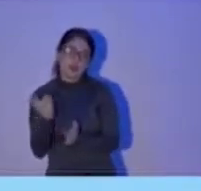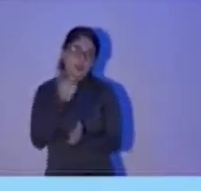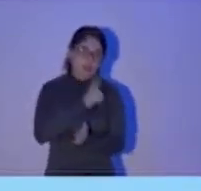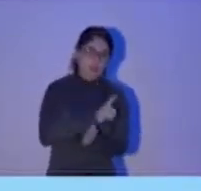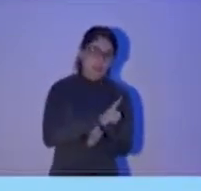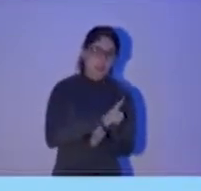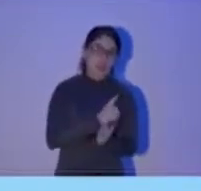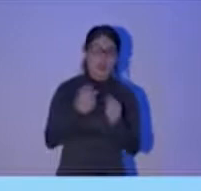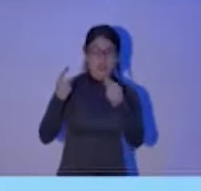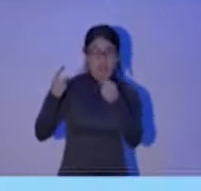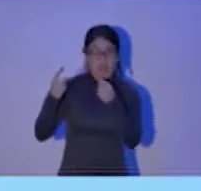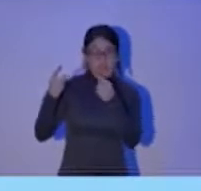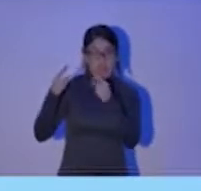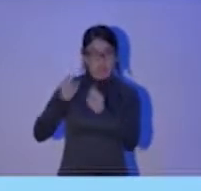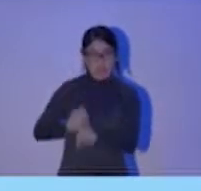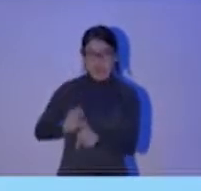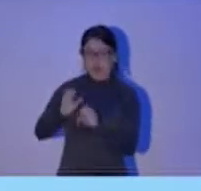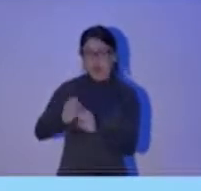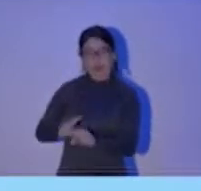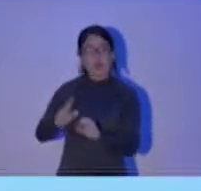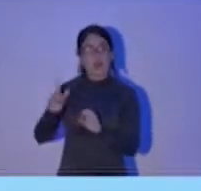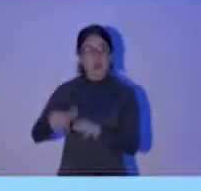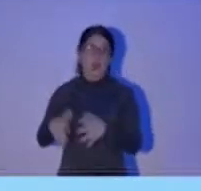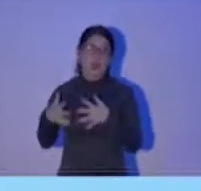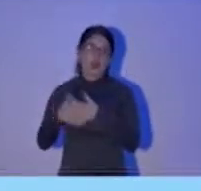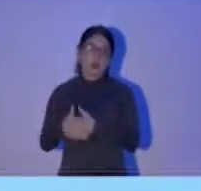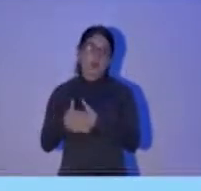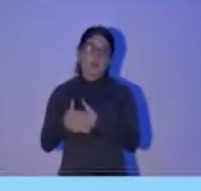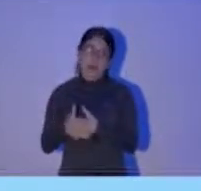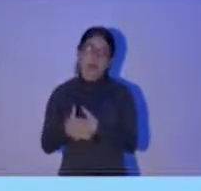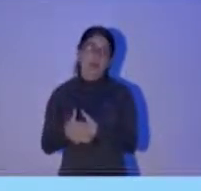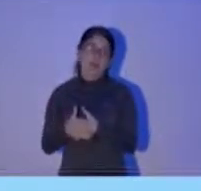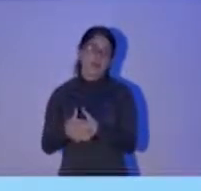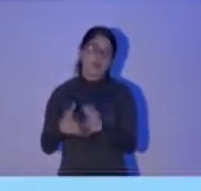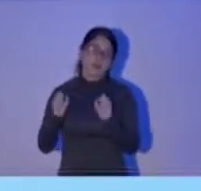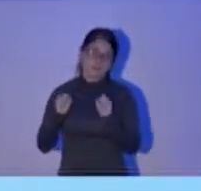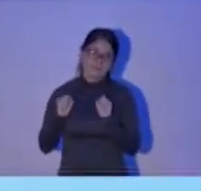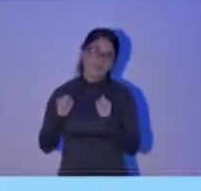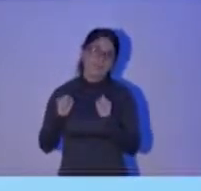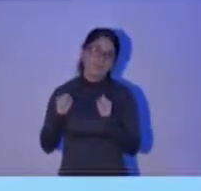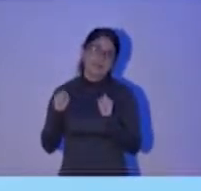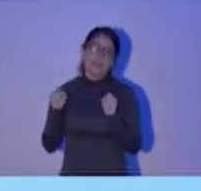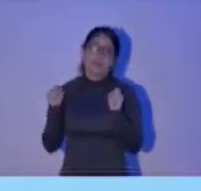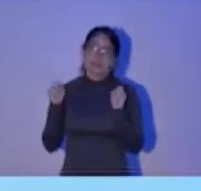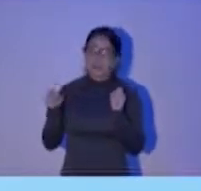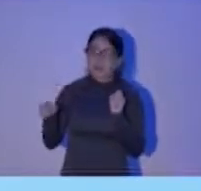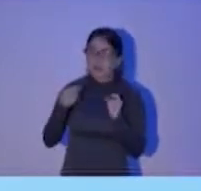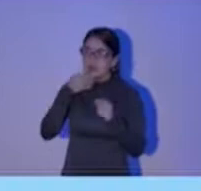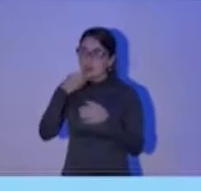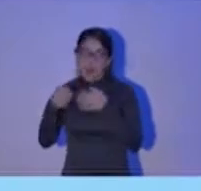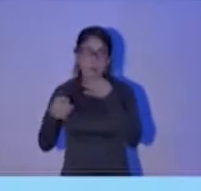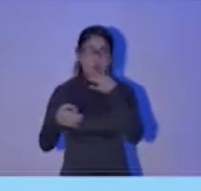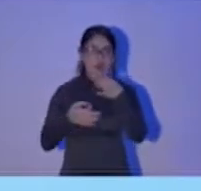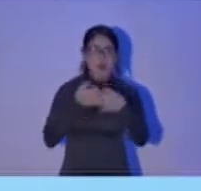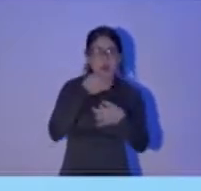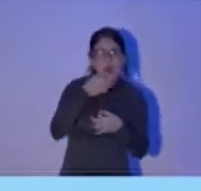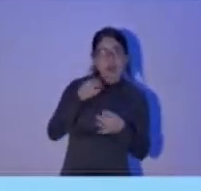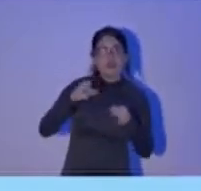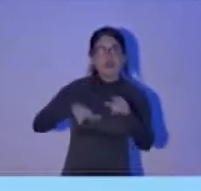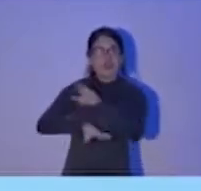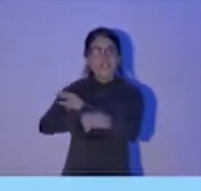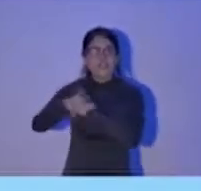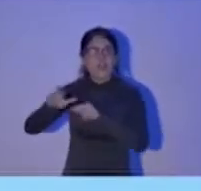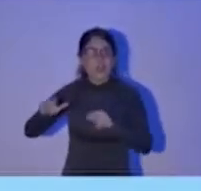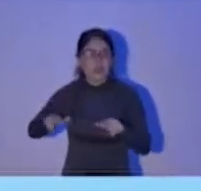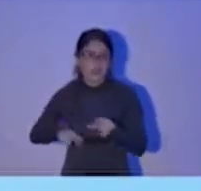um desafio complexo que envolve muitos pontos de vista diferentes e a gente vai, nesse processo de